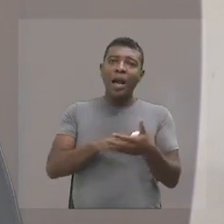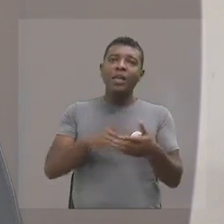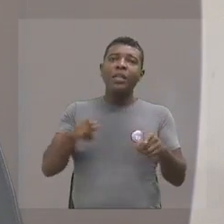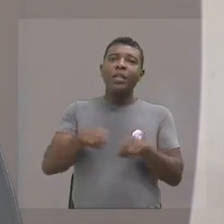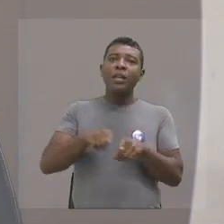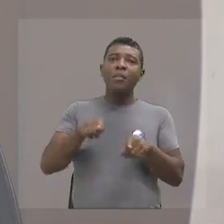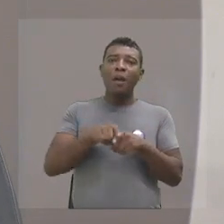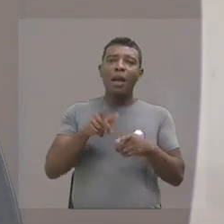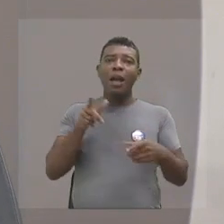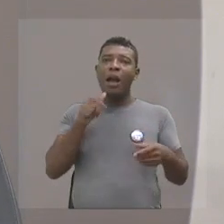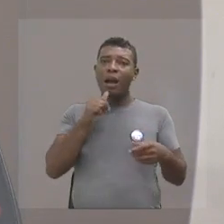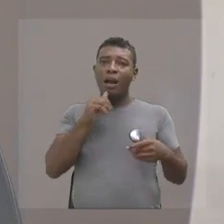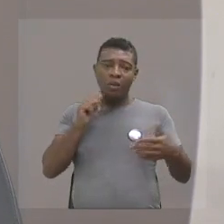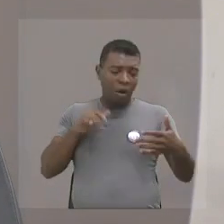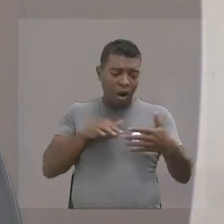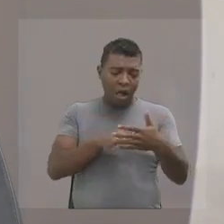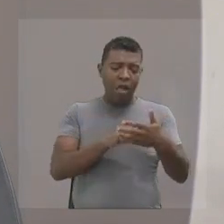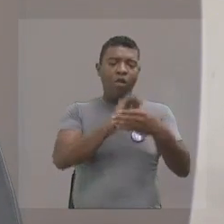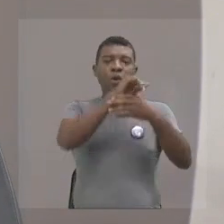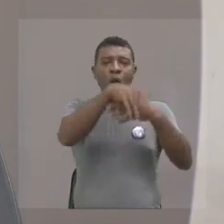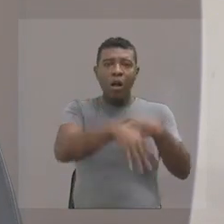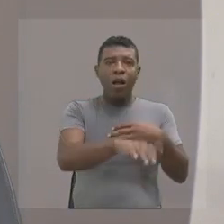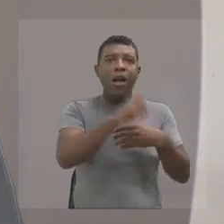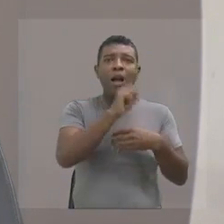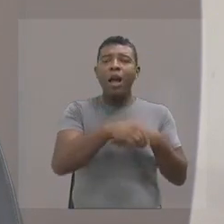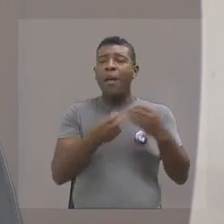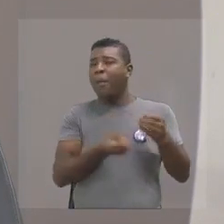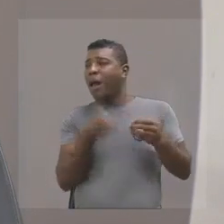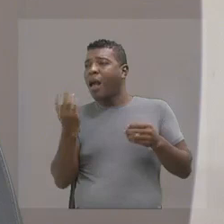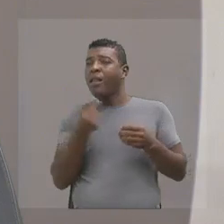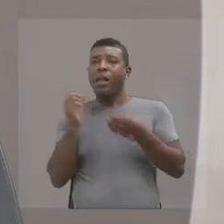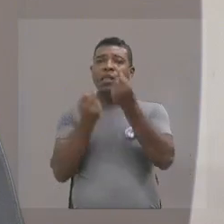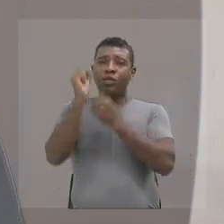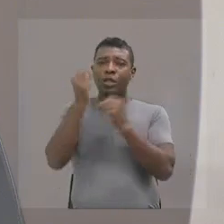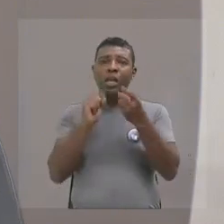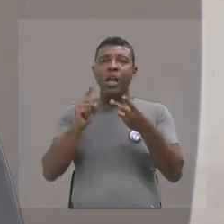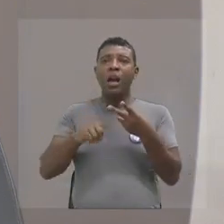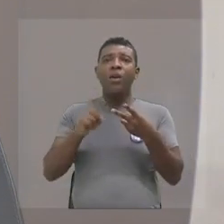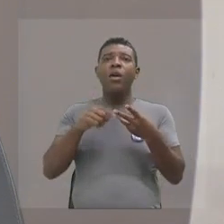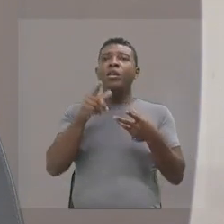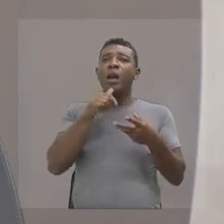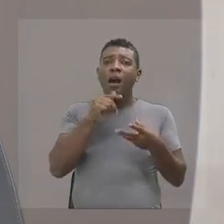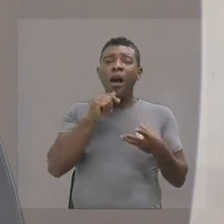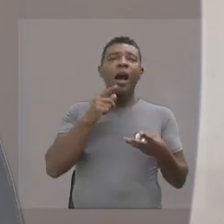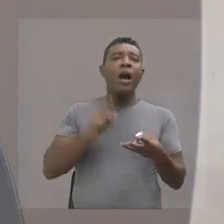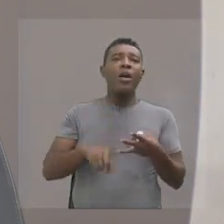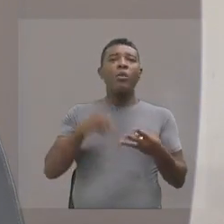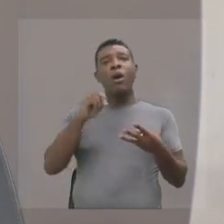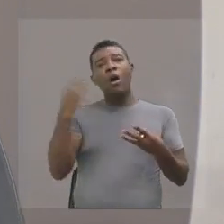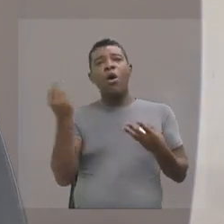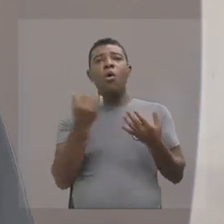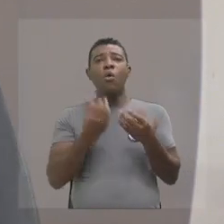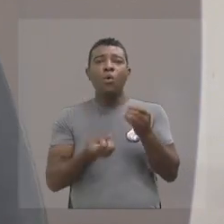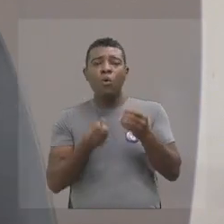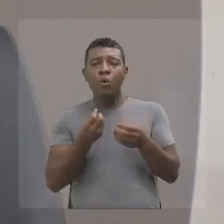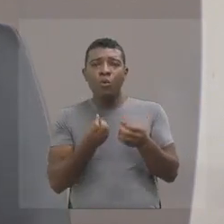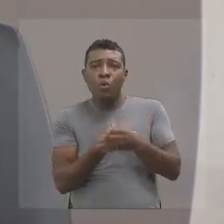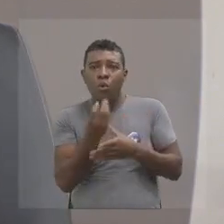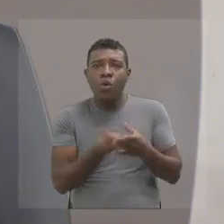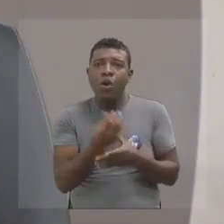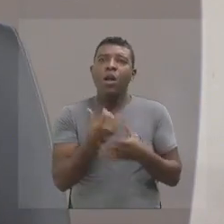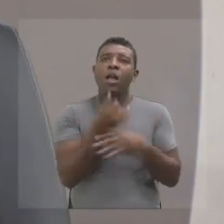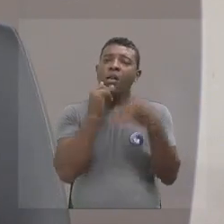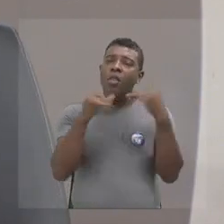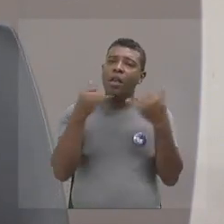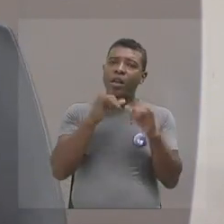barragem que for barragem influentes industriais barragem de água a barragem de hidrelétrica ou barragem de rejeito não é é Tecnicamente